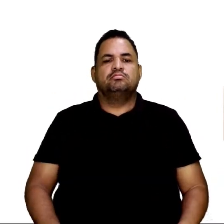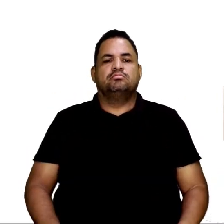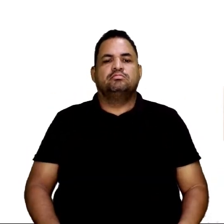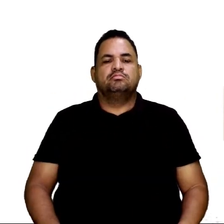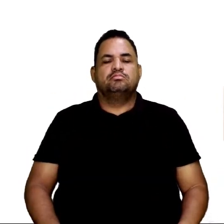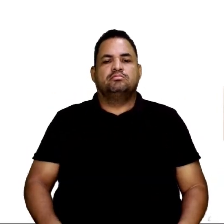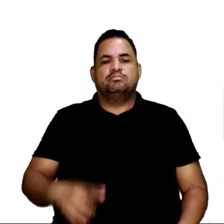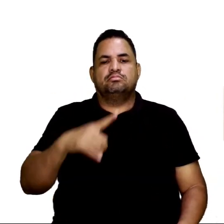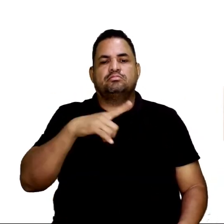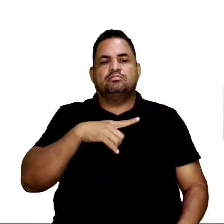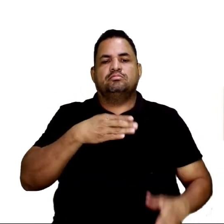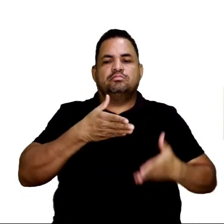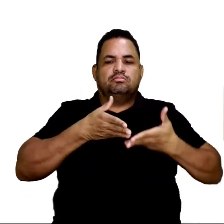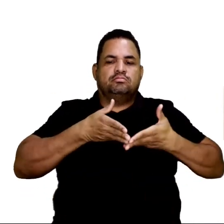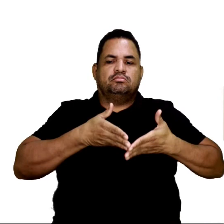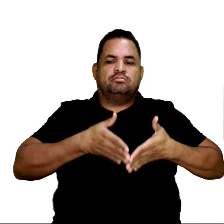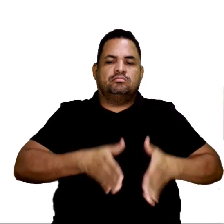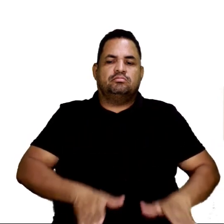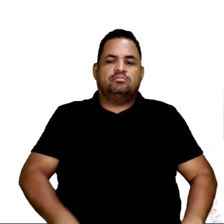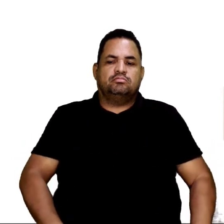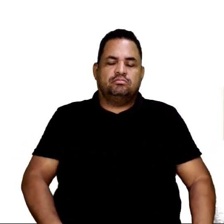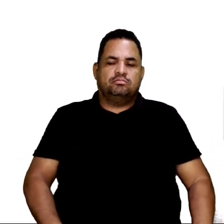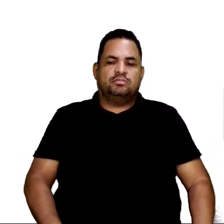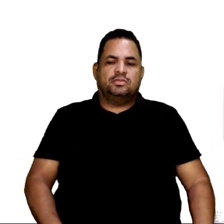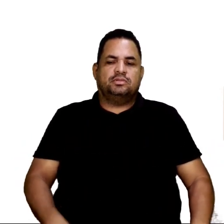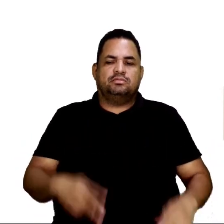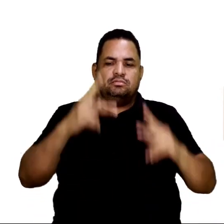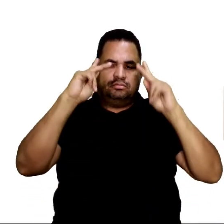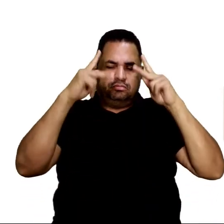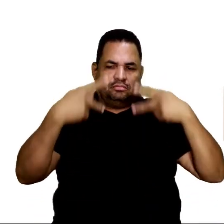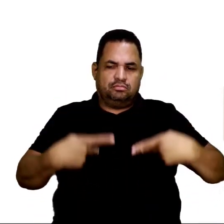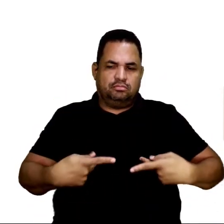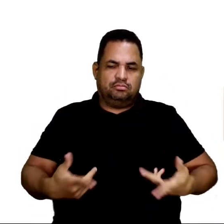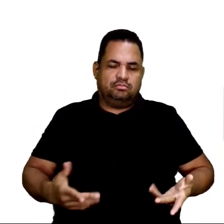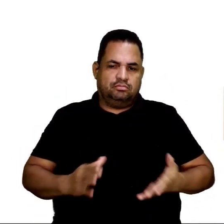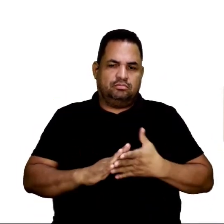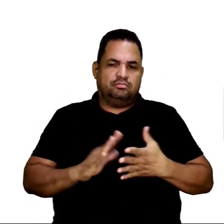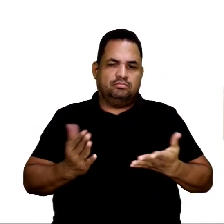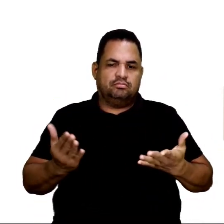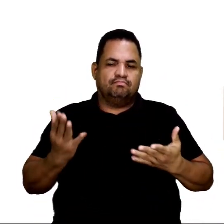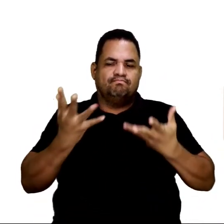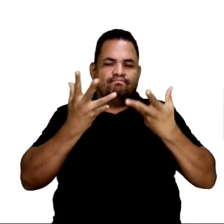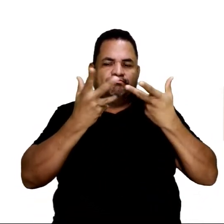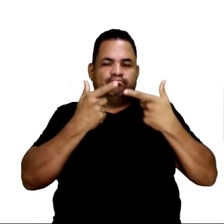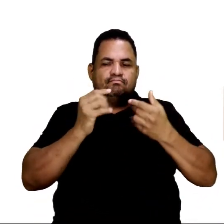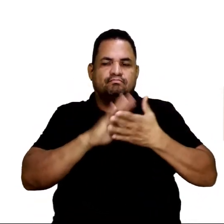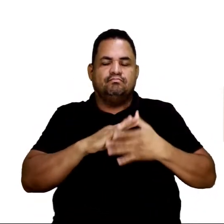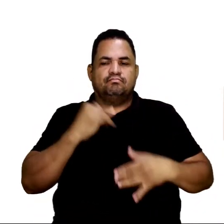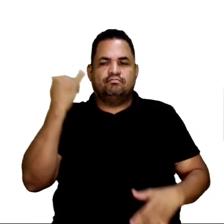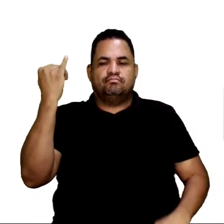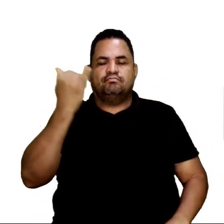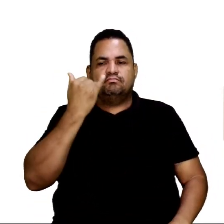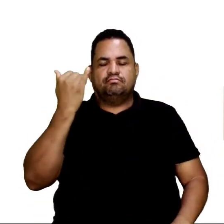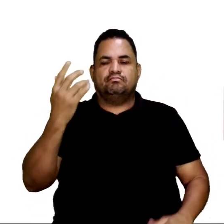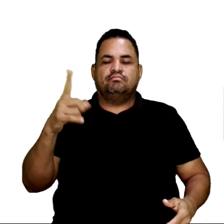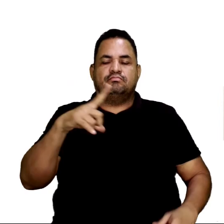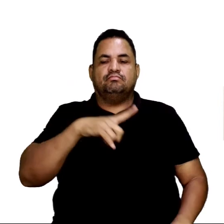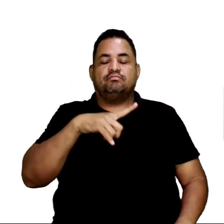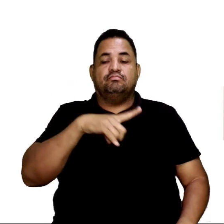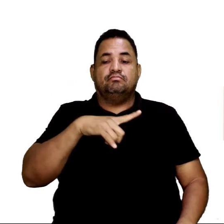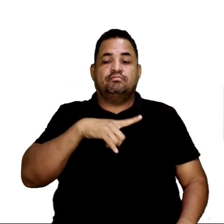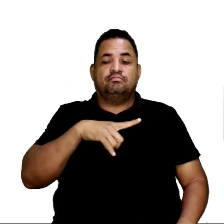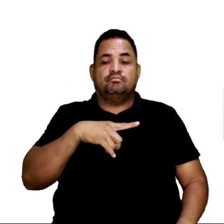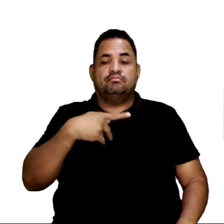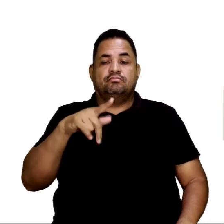o nascimento da espécie humana, o momento mágico, brilhante que nós temos para